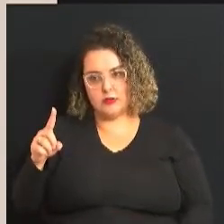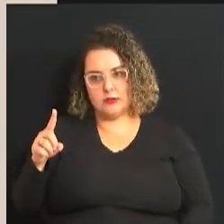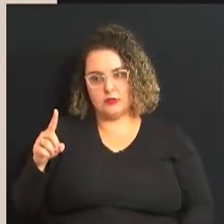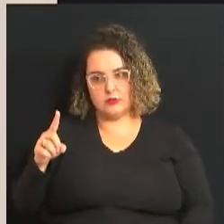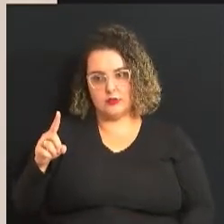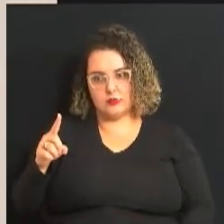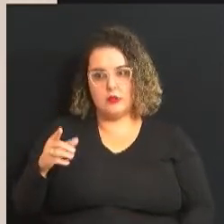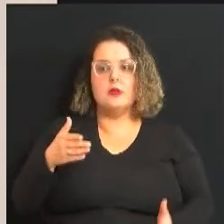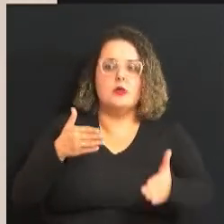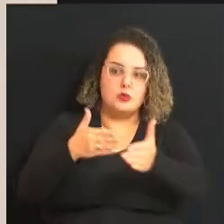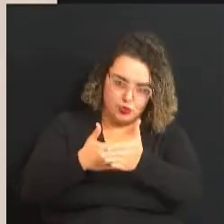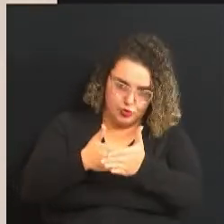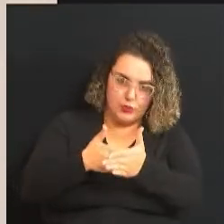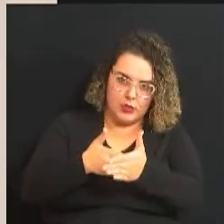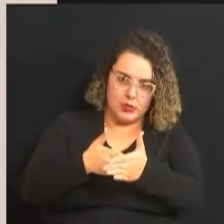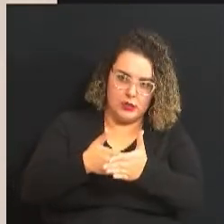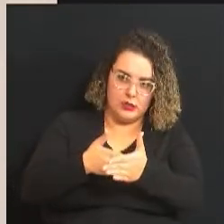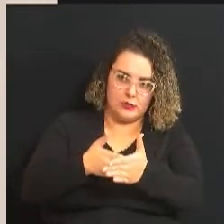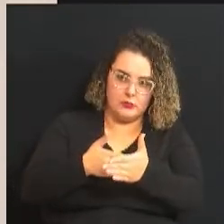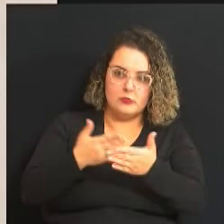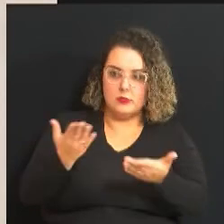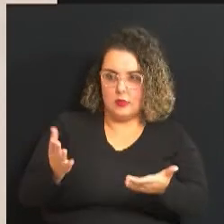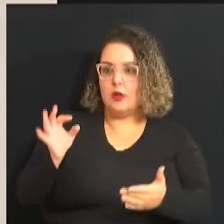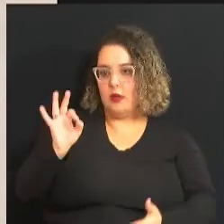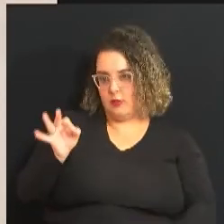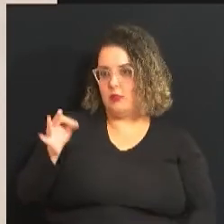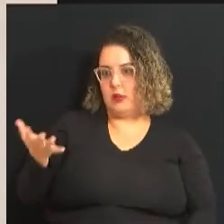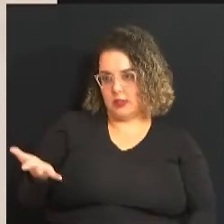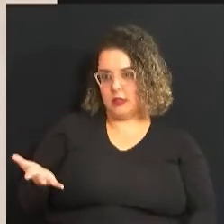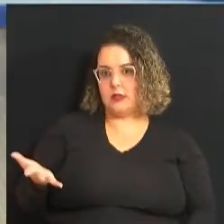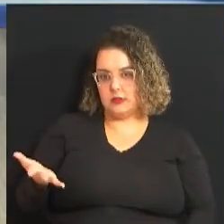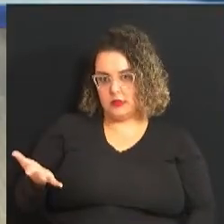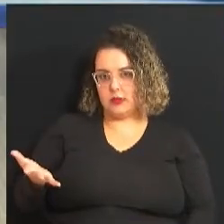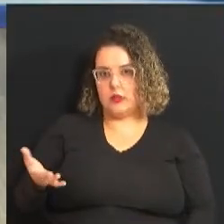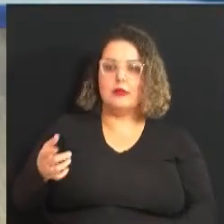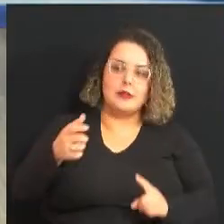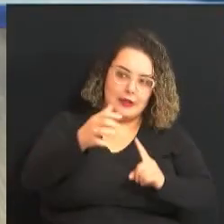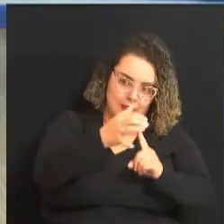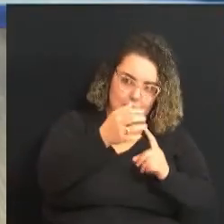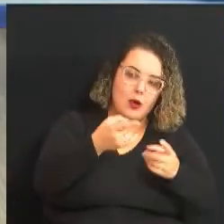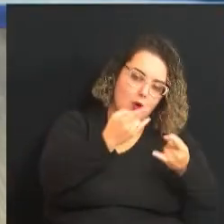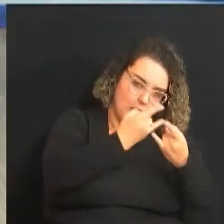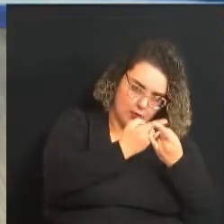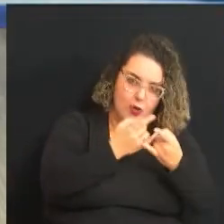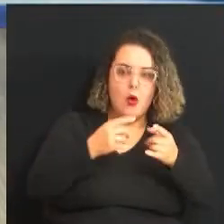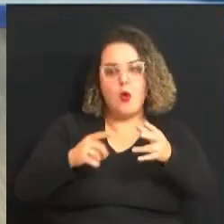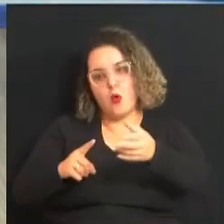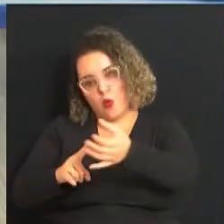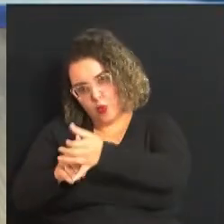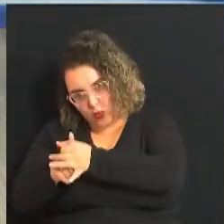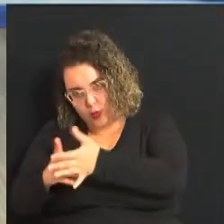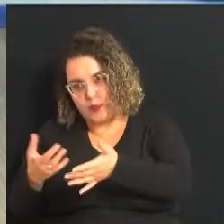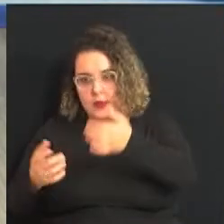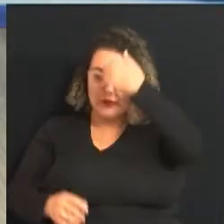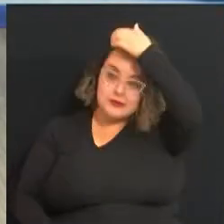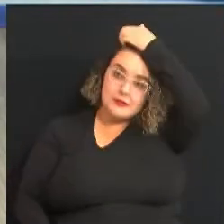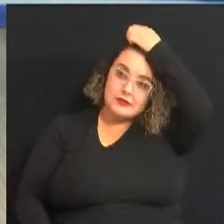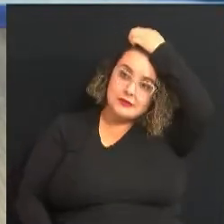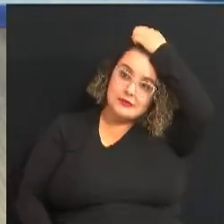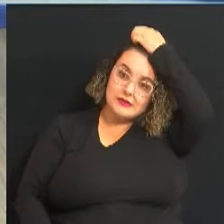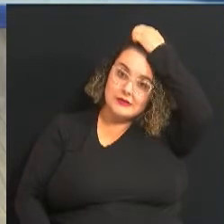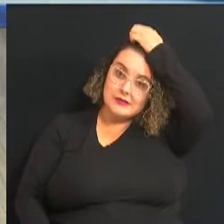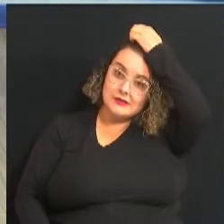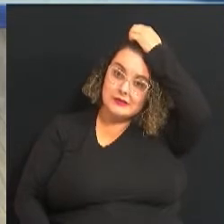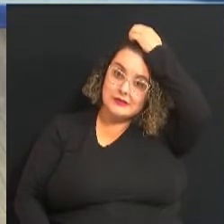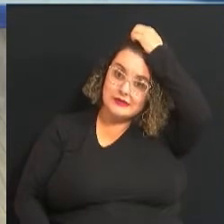barreira. É o mais garantido, né? E doutora, É o mais garantido. tem mais pergunta aqui chegando. A gente